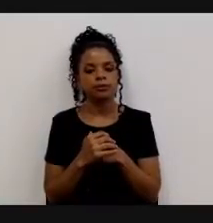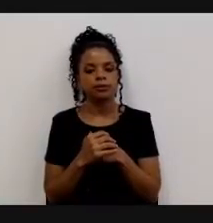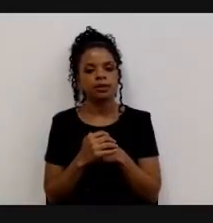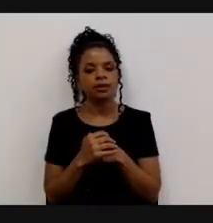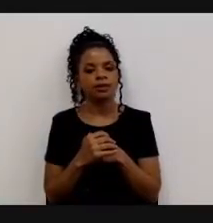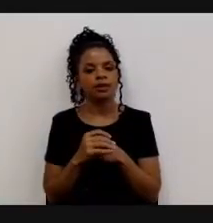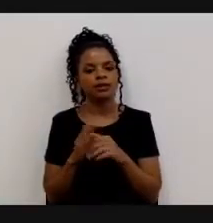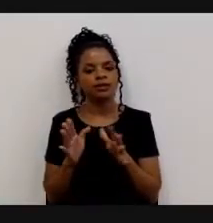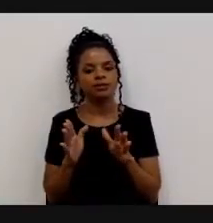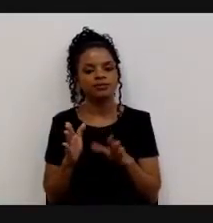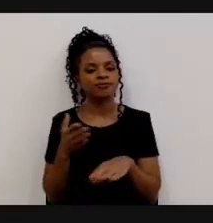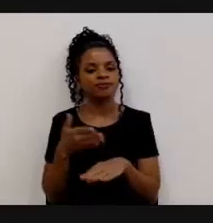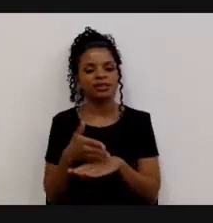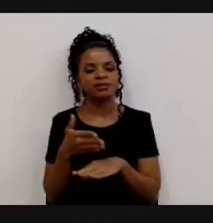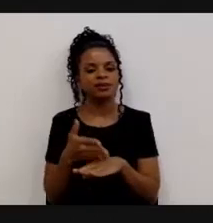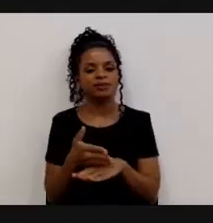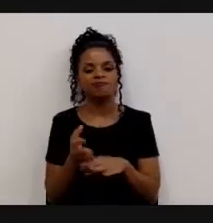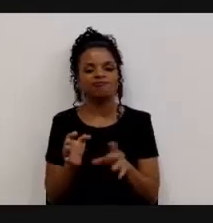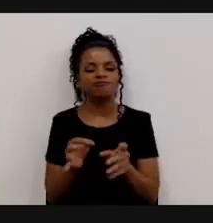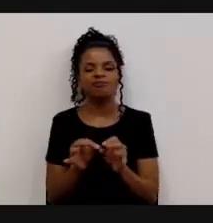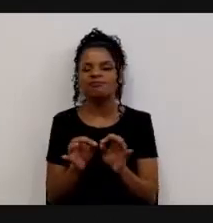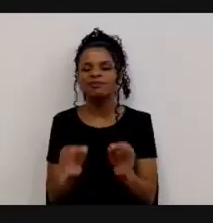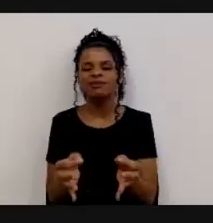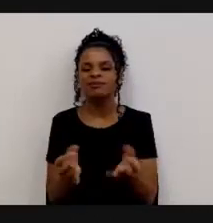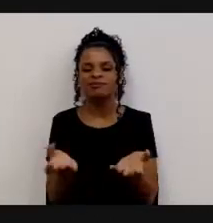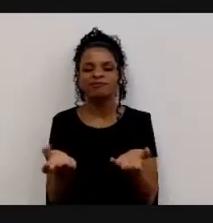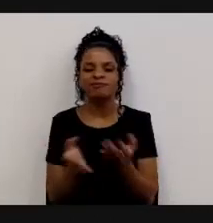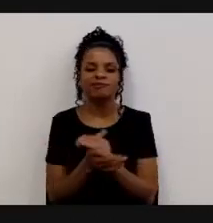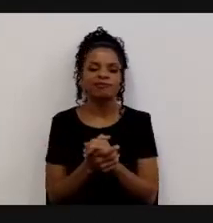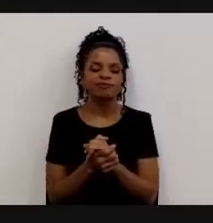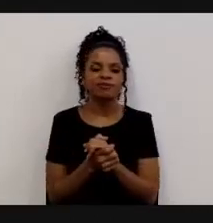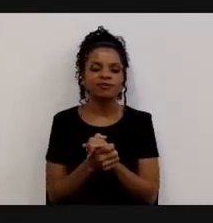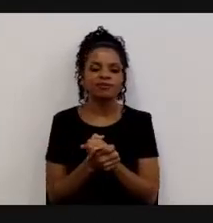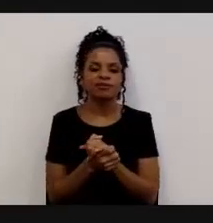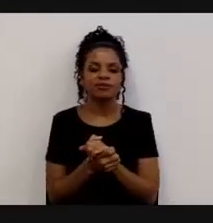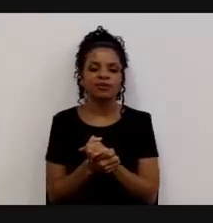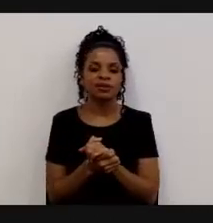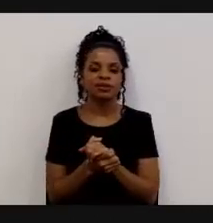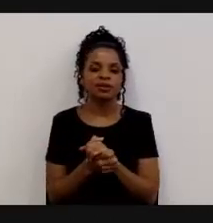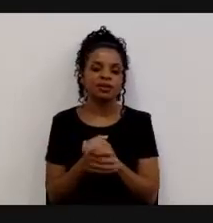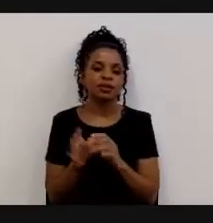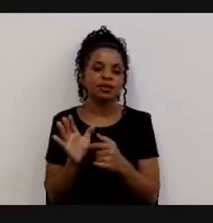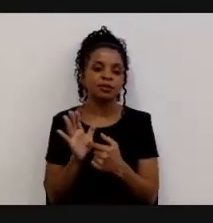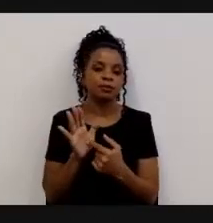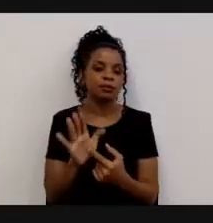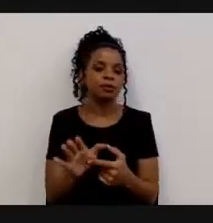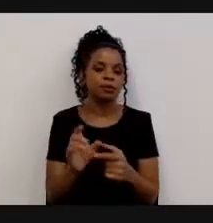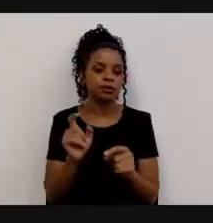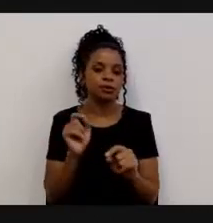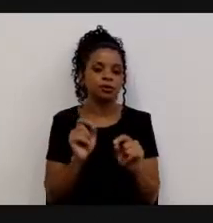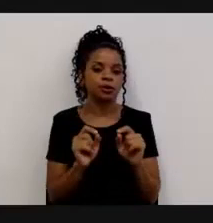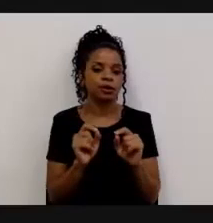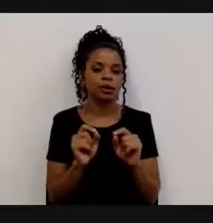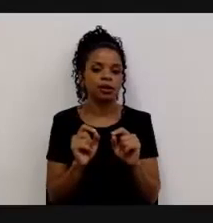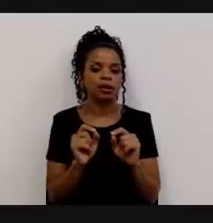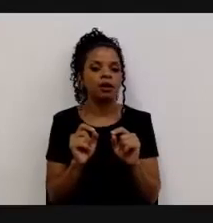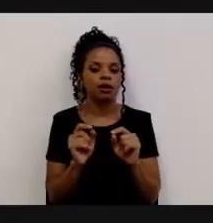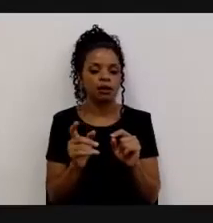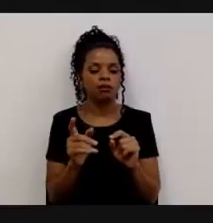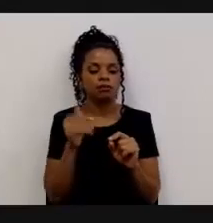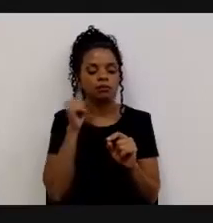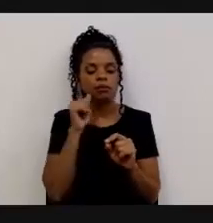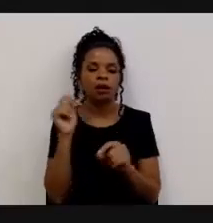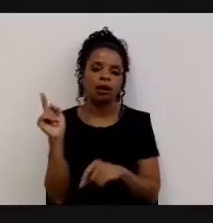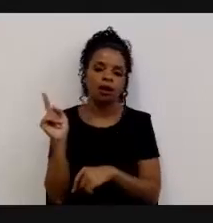têm uma participação irrisória. Isso acaba deixando bem evidente que existe ainda, mesmo quando elas ingressam